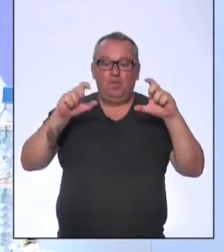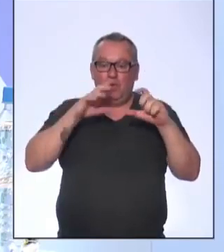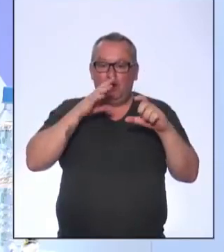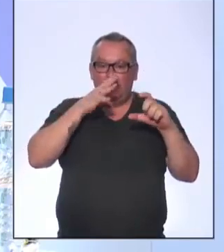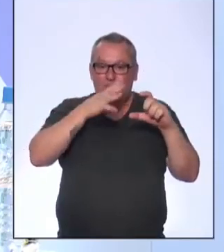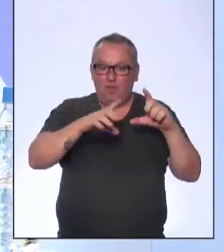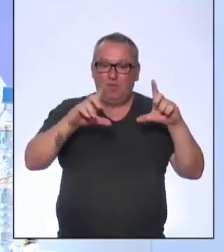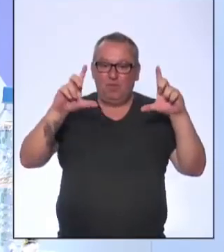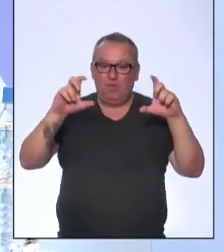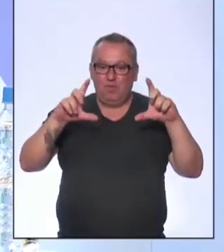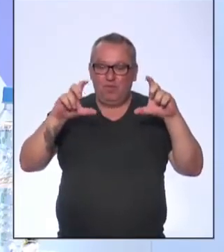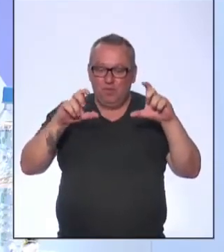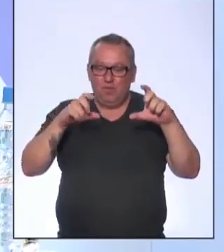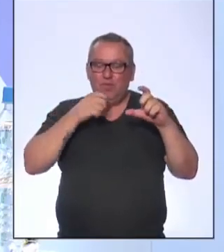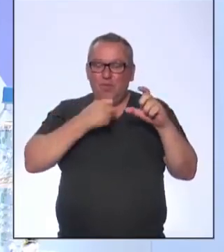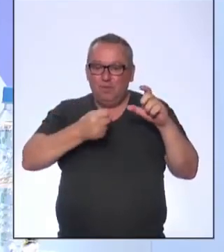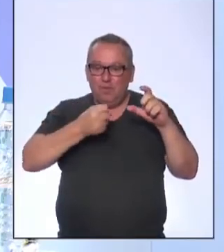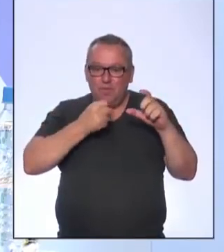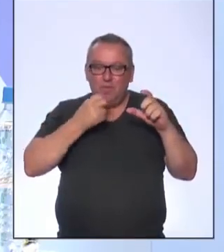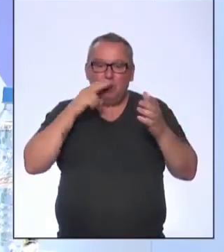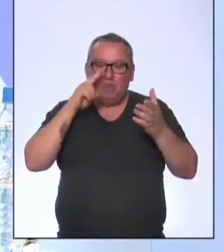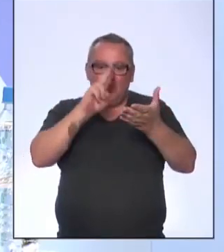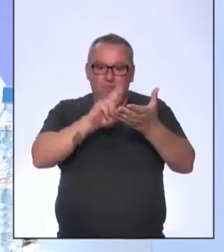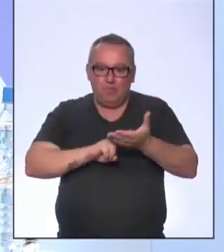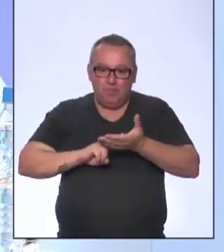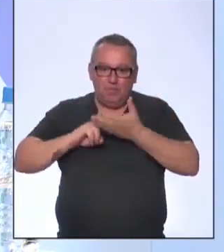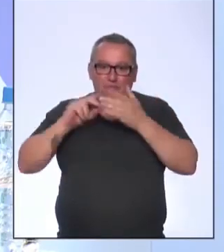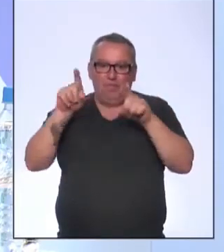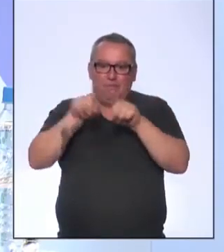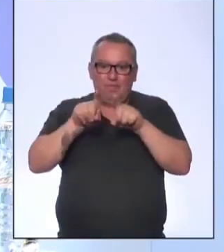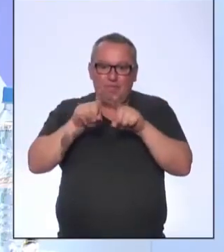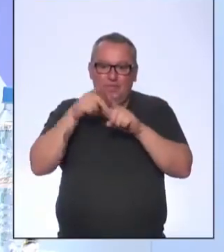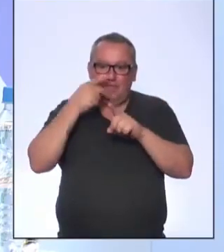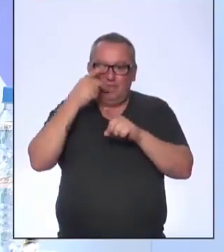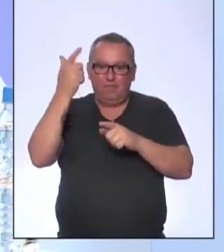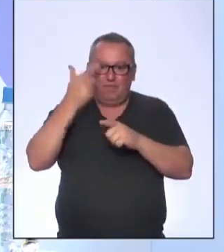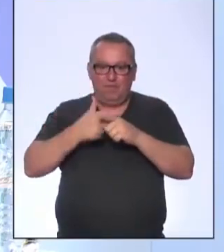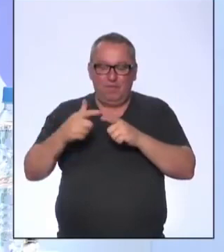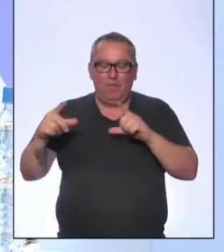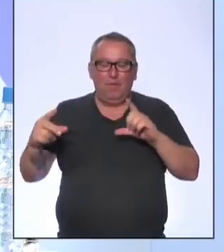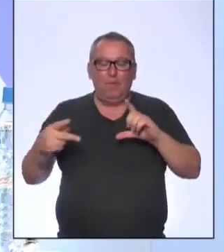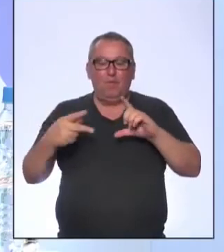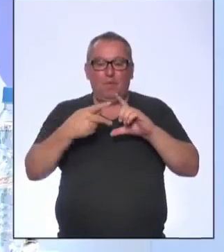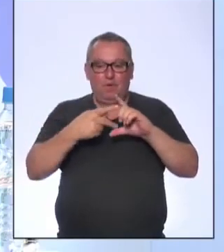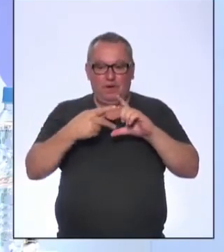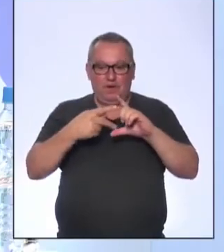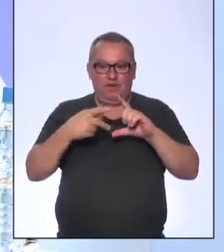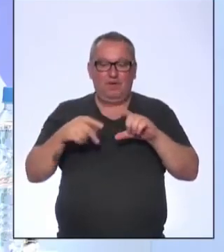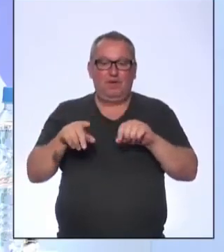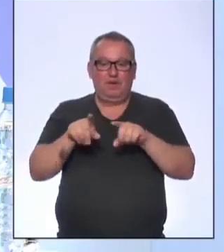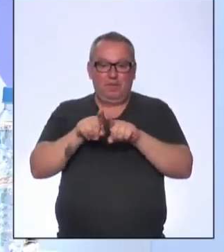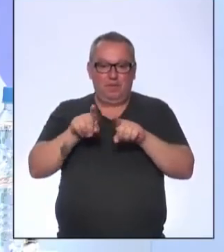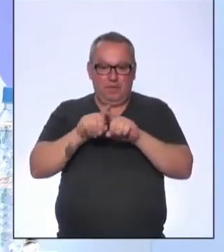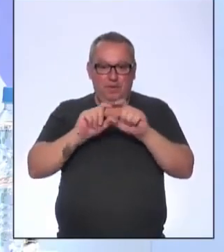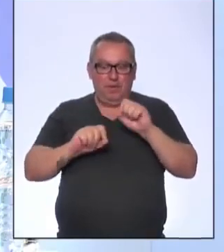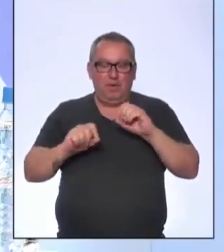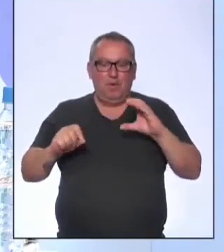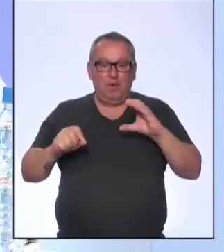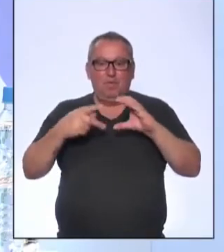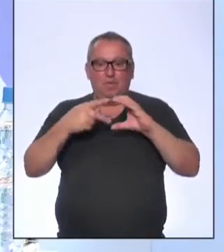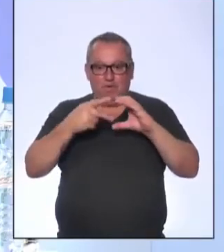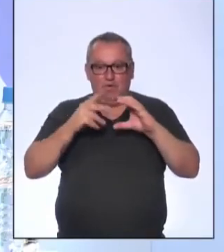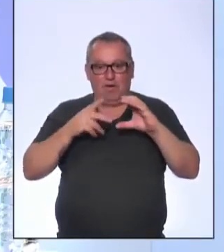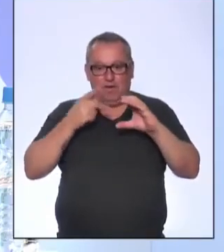fotoreportagem, carta de leitor e vamos falar um pouquinho sobre podcast, tá bom? Podcast nós já